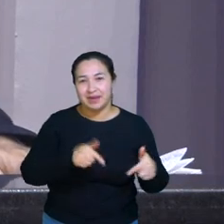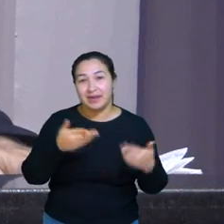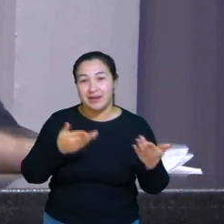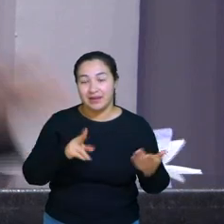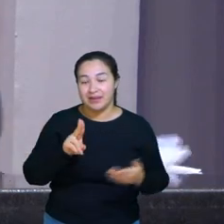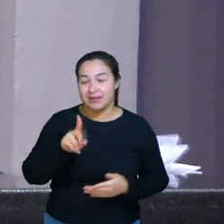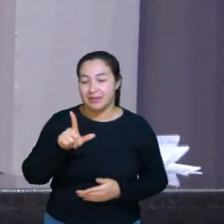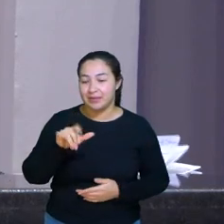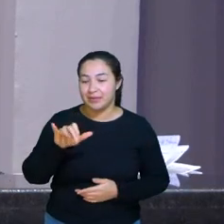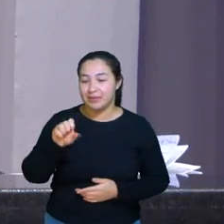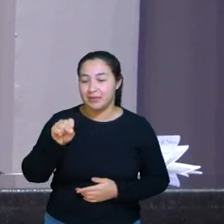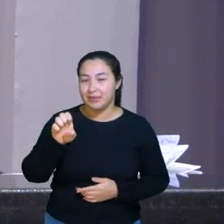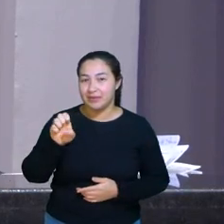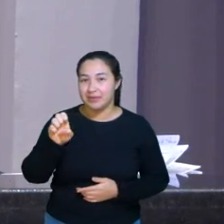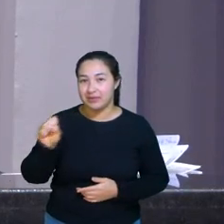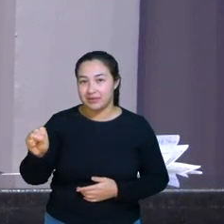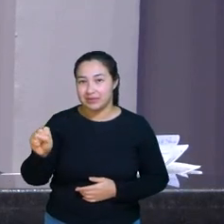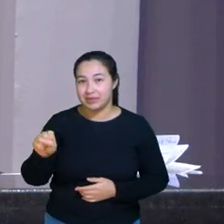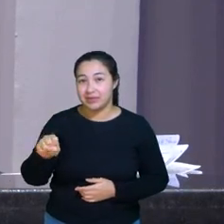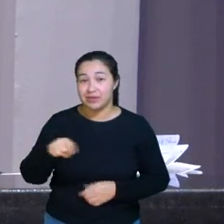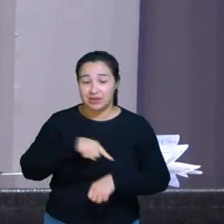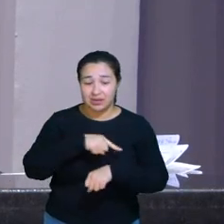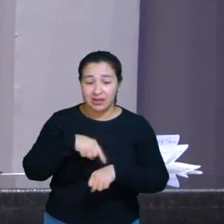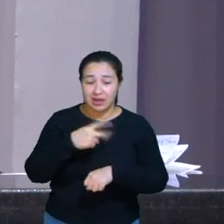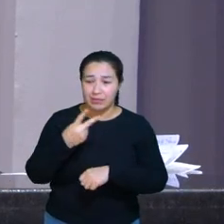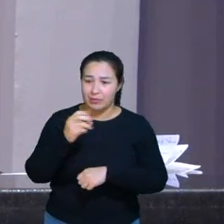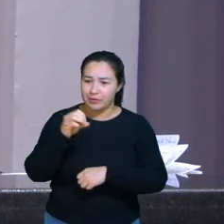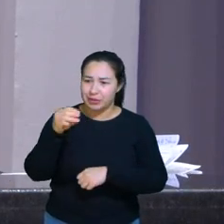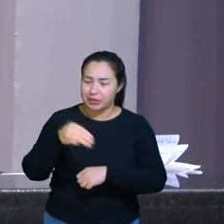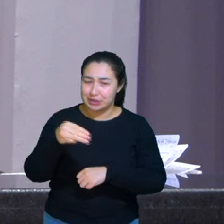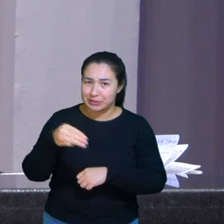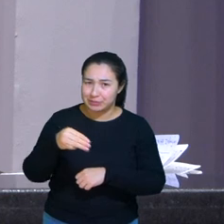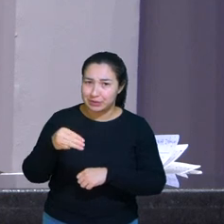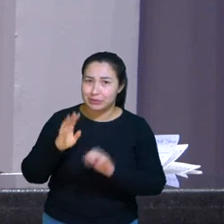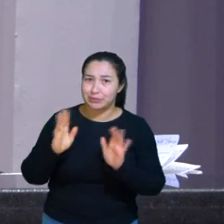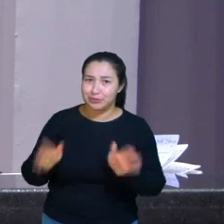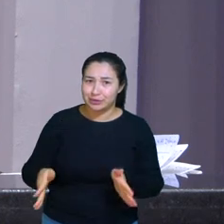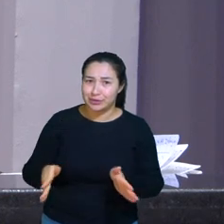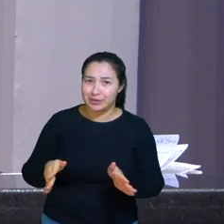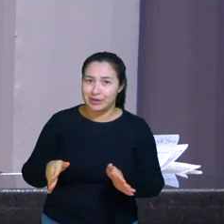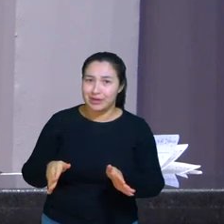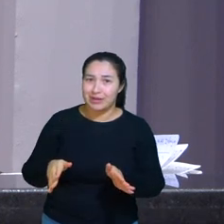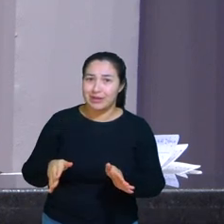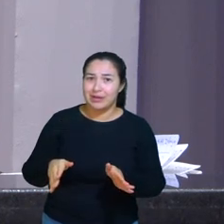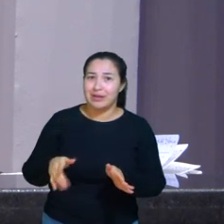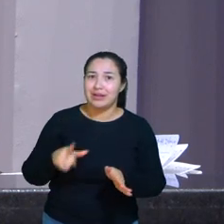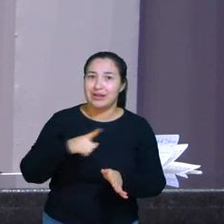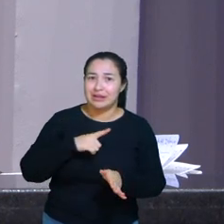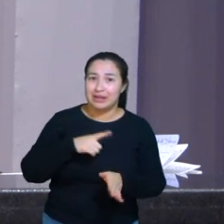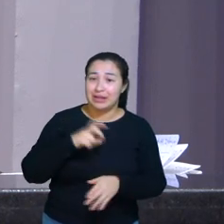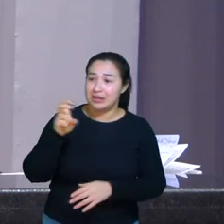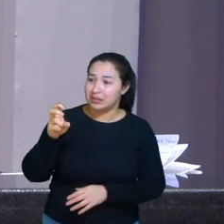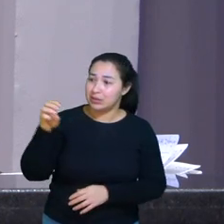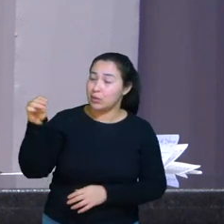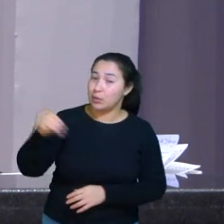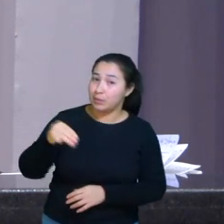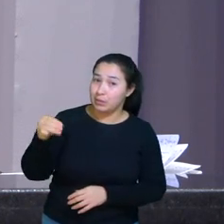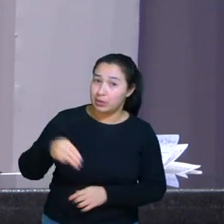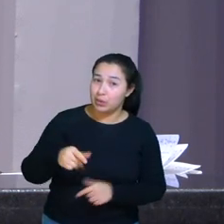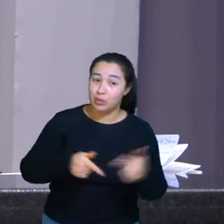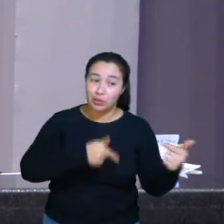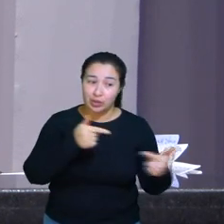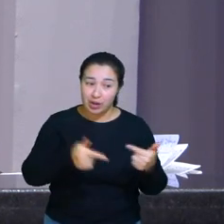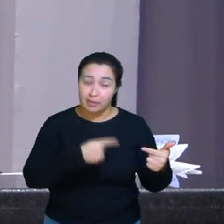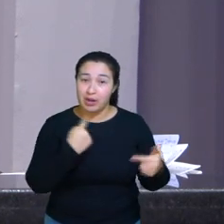inos fala são 20 minutos em já passou três 5 minutos para falar do que nós estamos fazendo